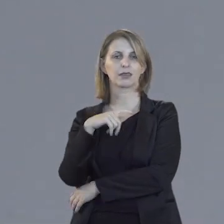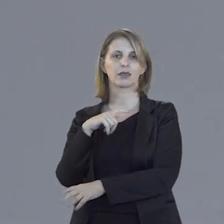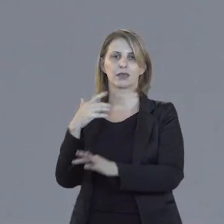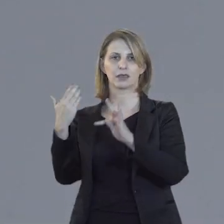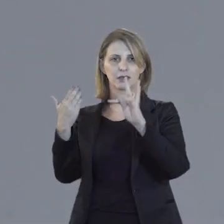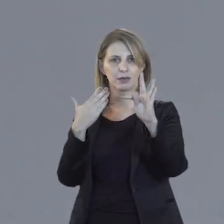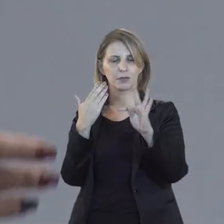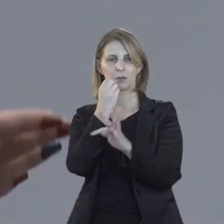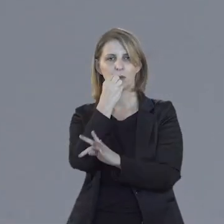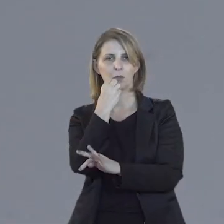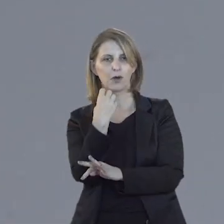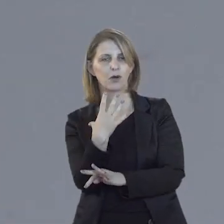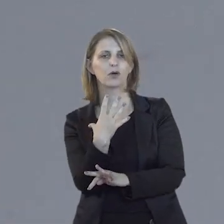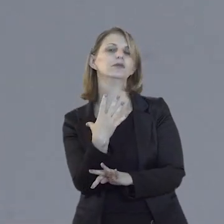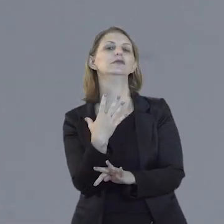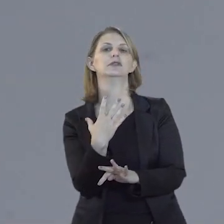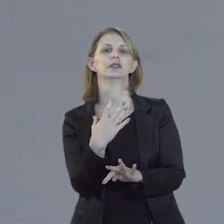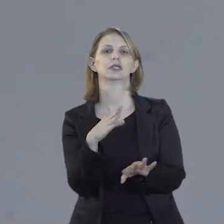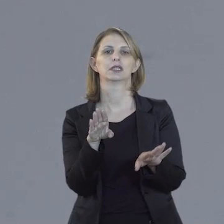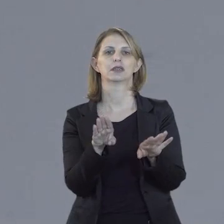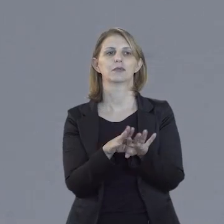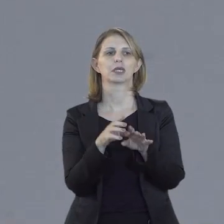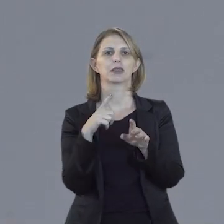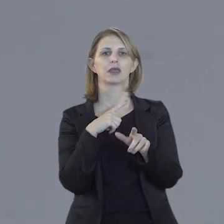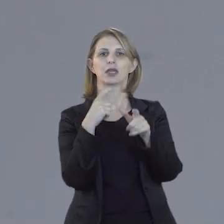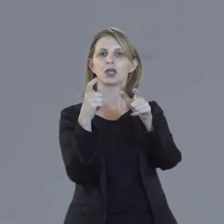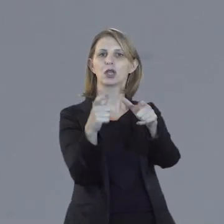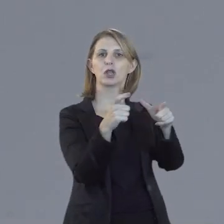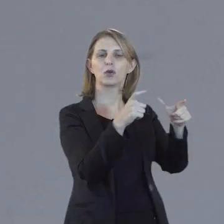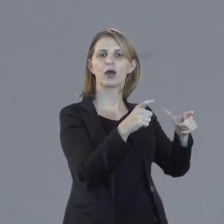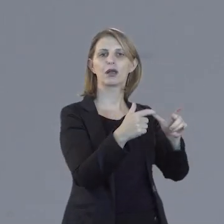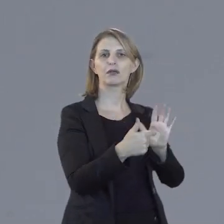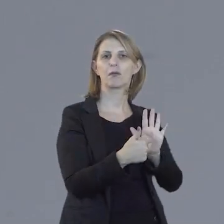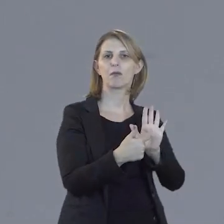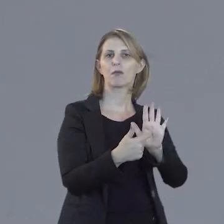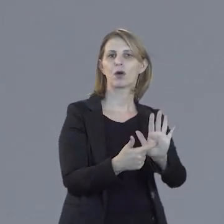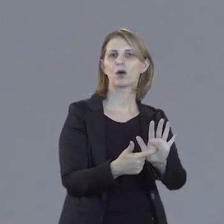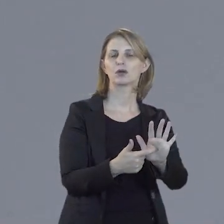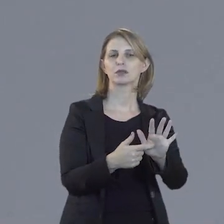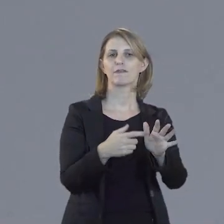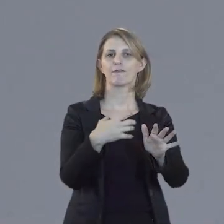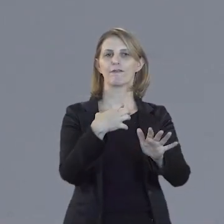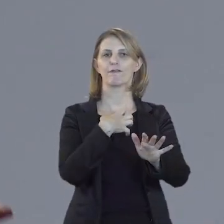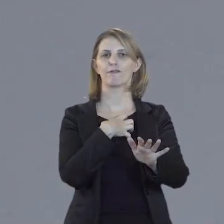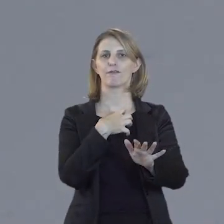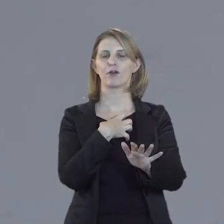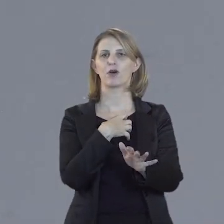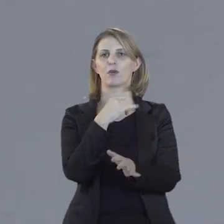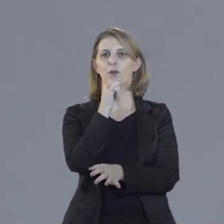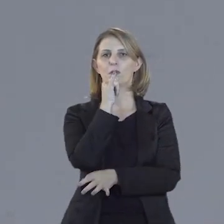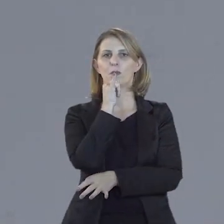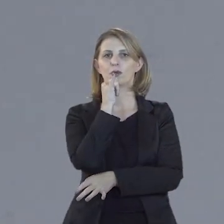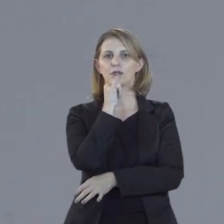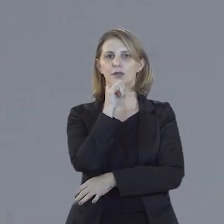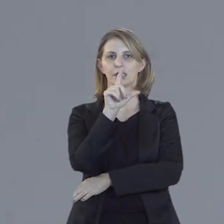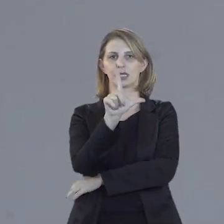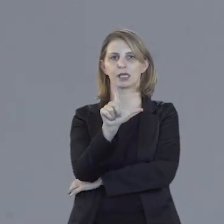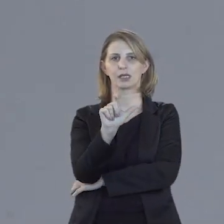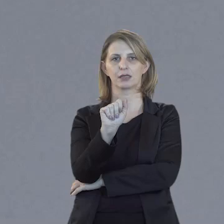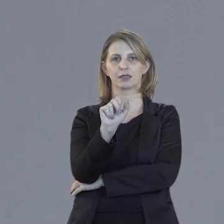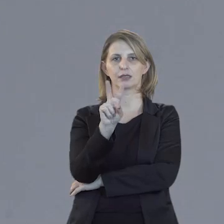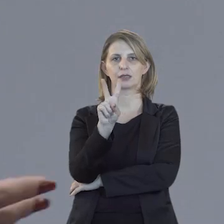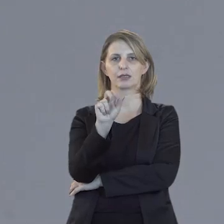né? Existem bons terapeutas para indicar, mas também temos vários locais que apresentam que essas